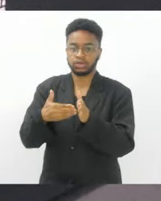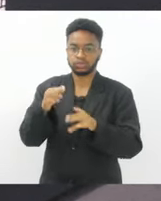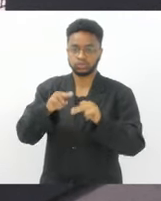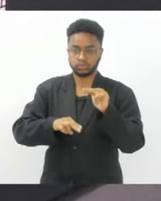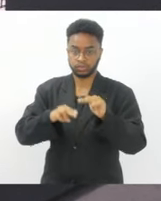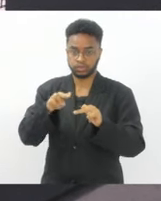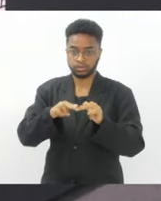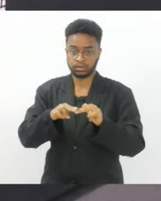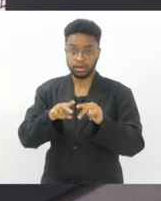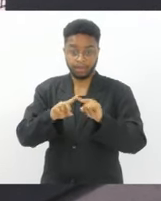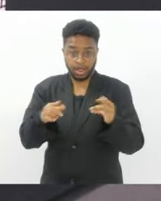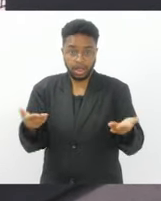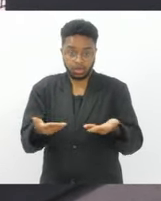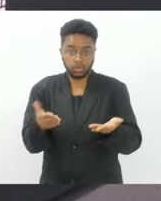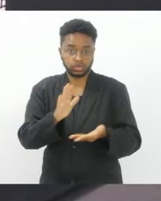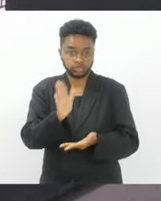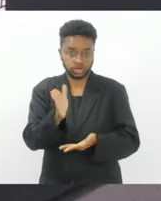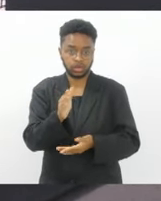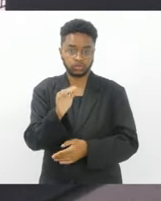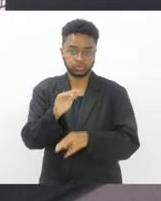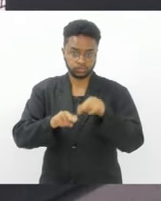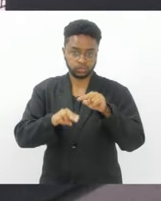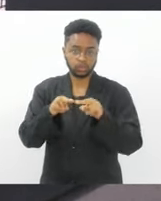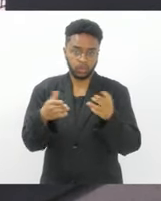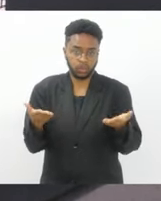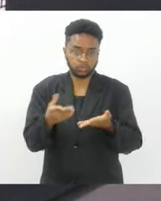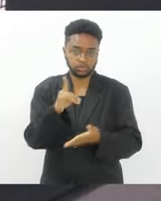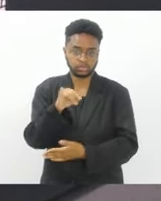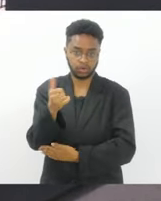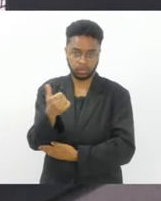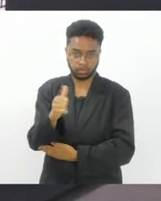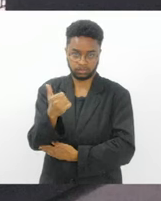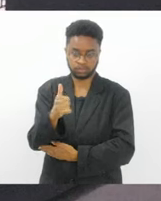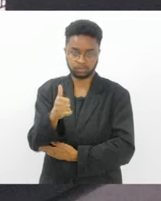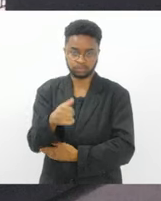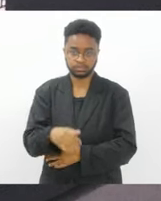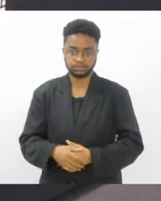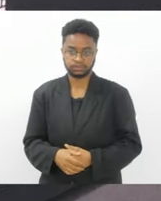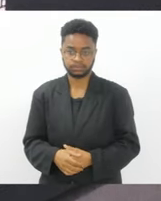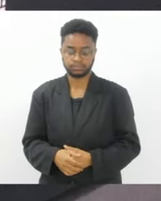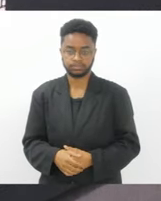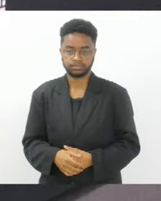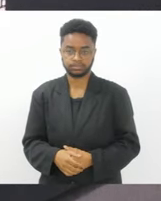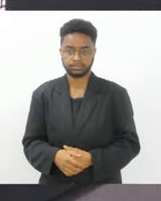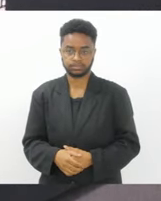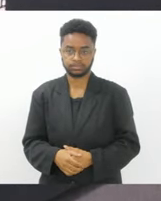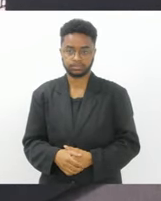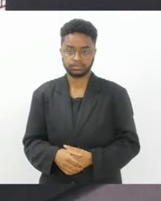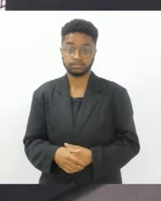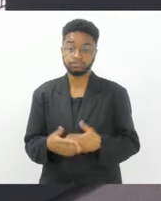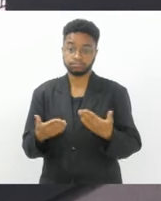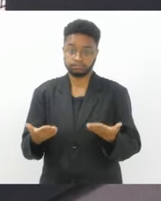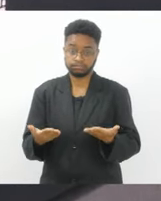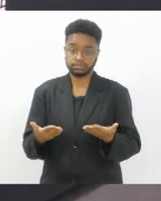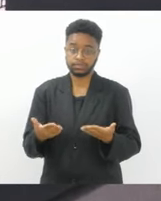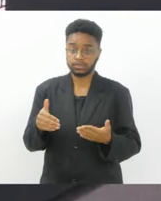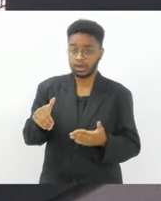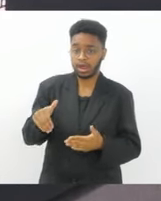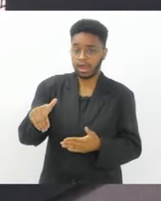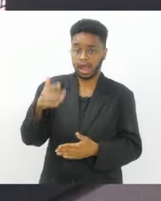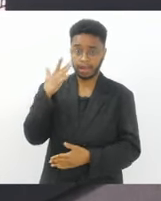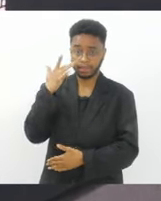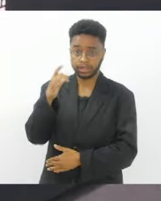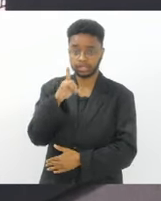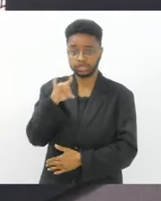Junho é o mês que nós estamos. Hoje é dia 11. Viu, Chau? Véspera do Dia dos Namorados, para você